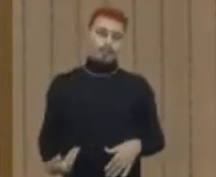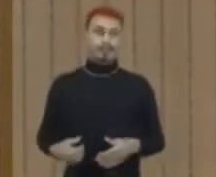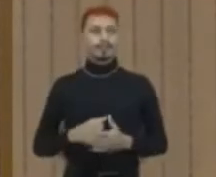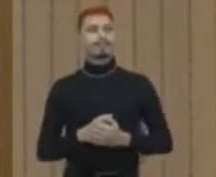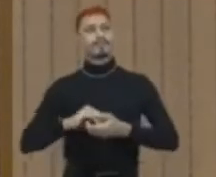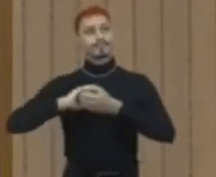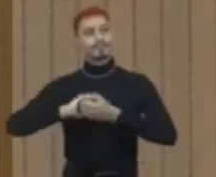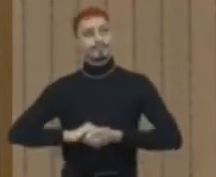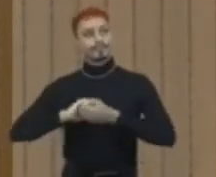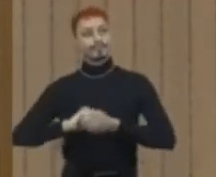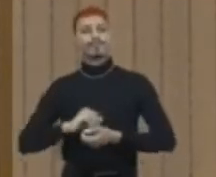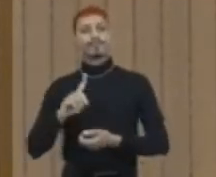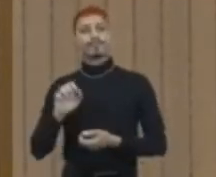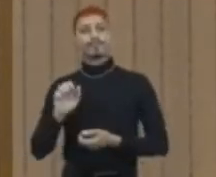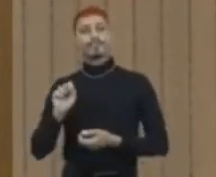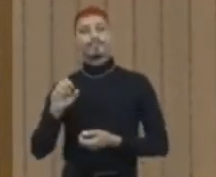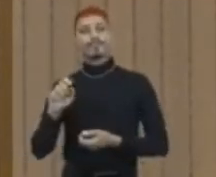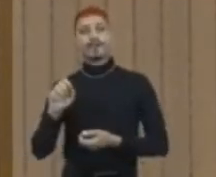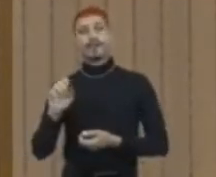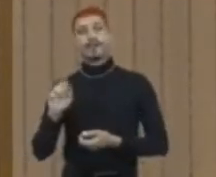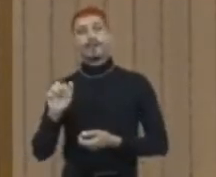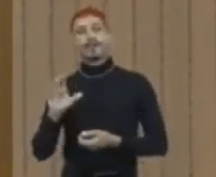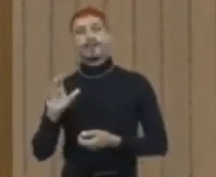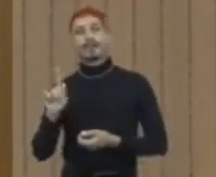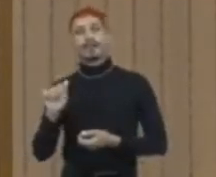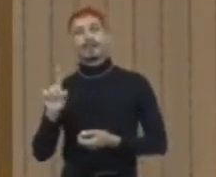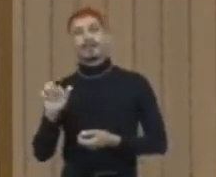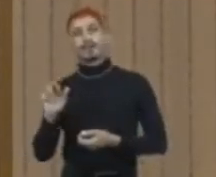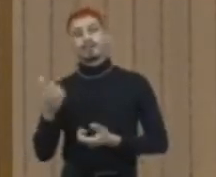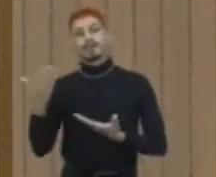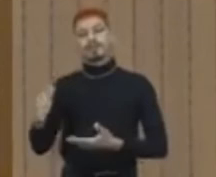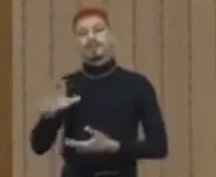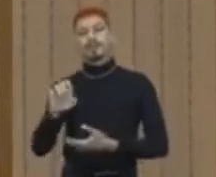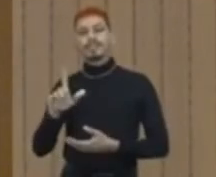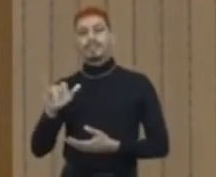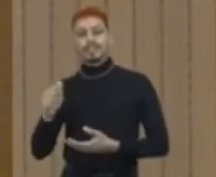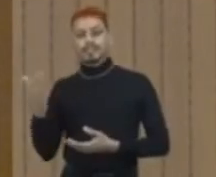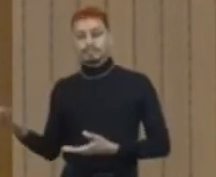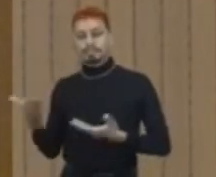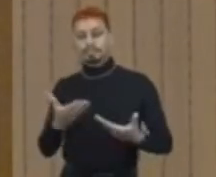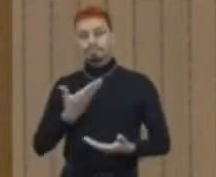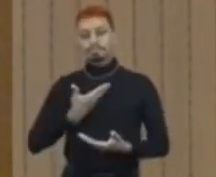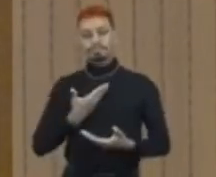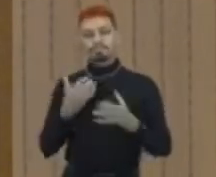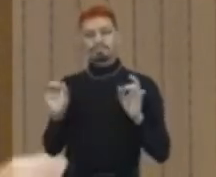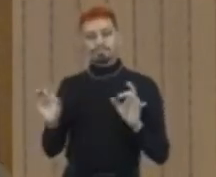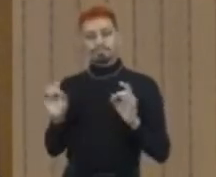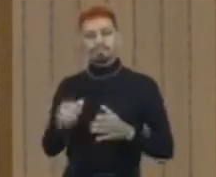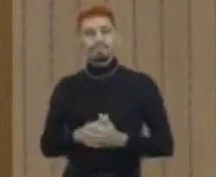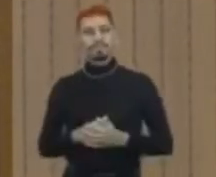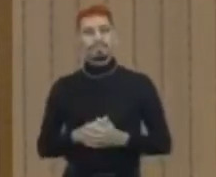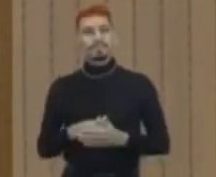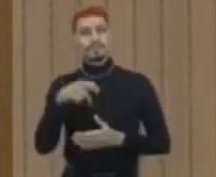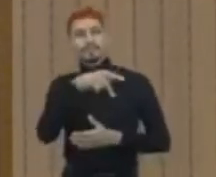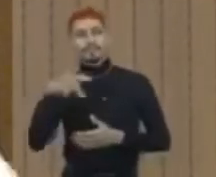Saúdo a desembargadora Célia, amiga, querida. Muito obrigado pela sua presença, presidente do Tribunal